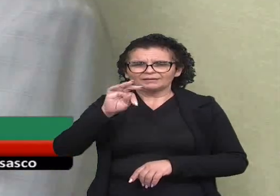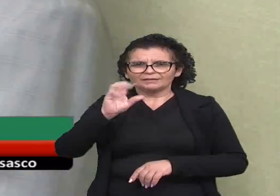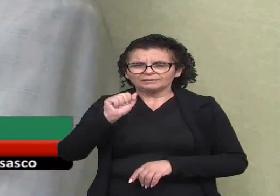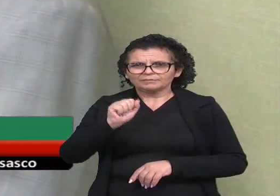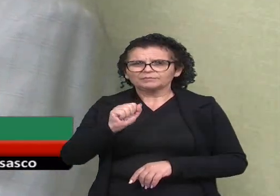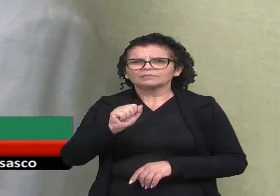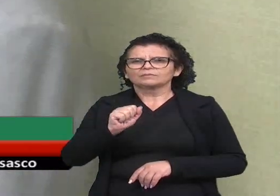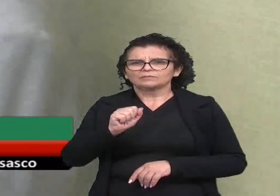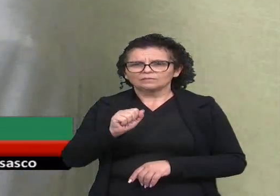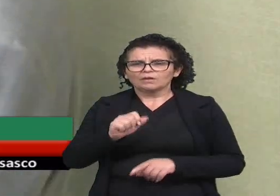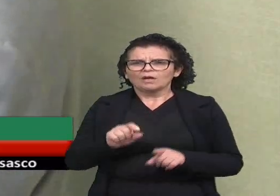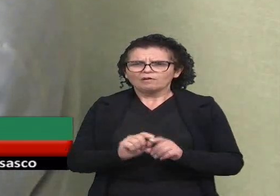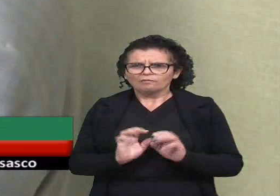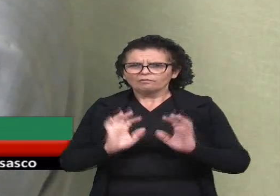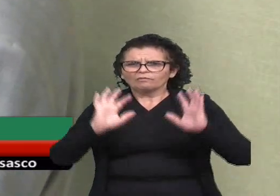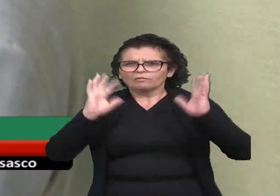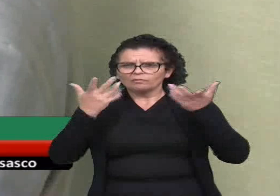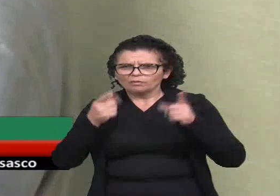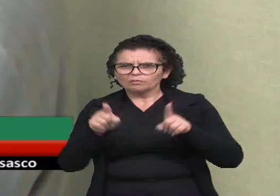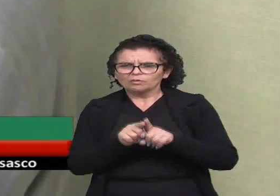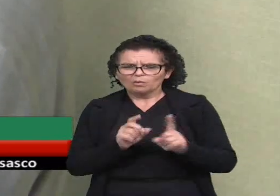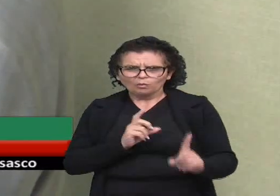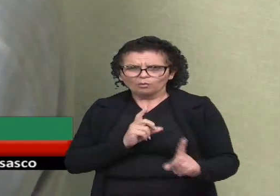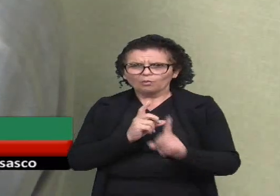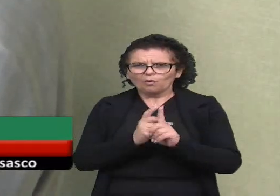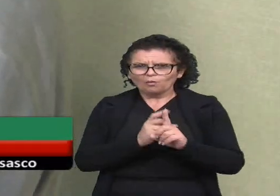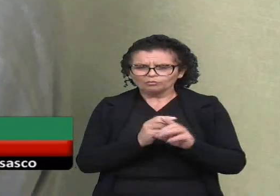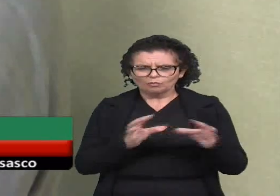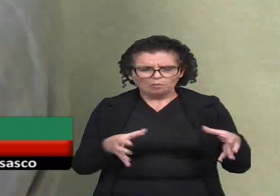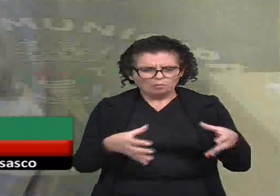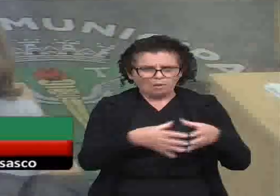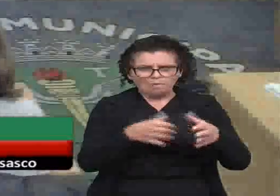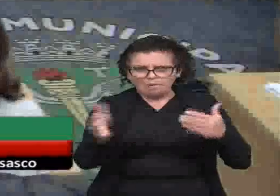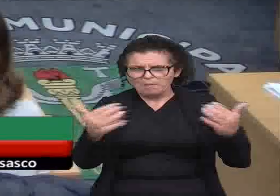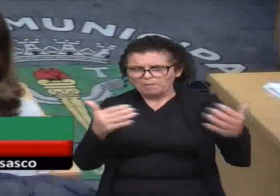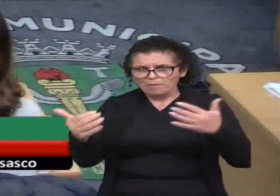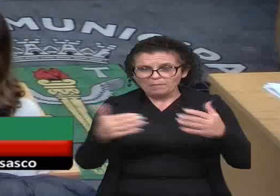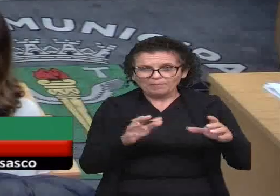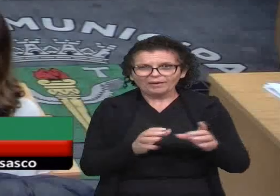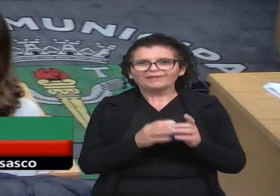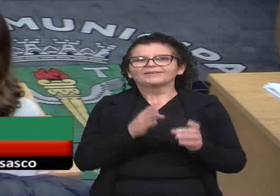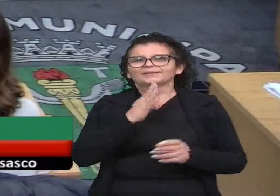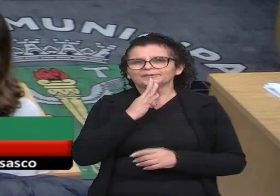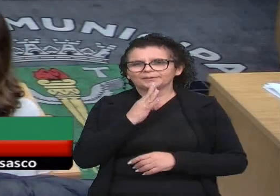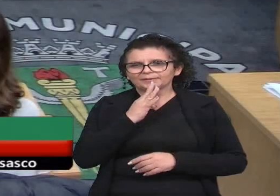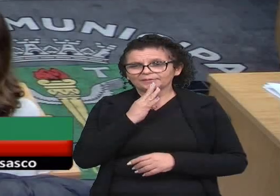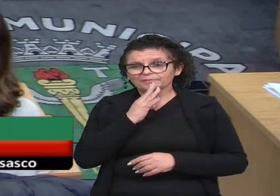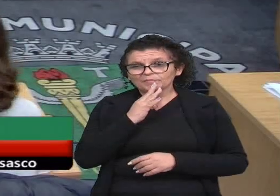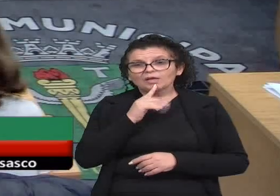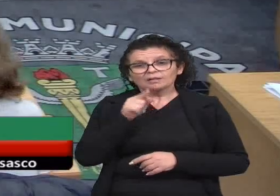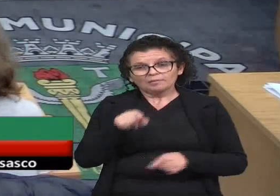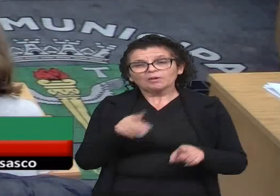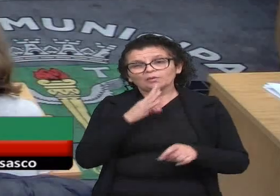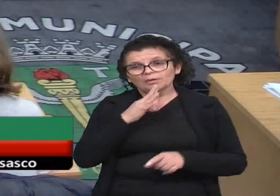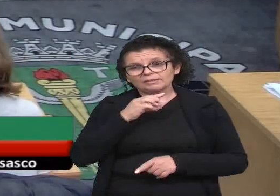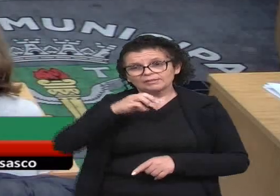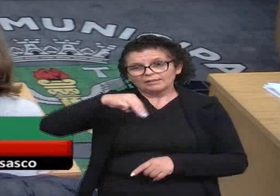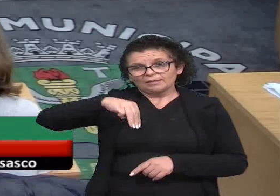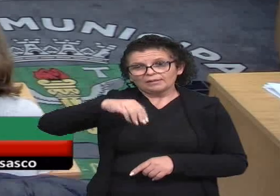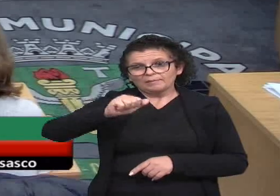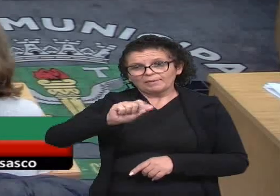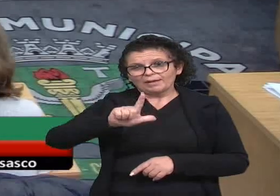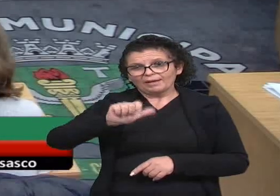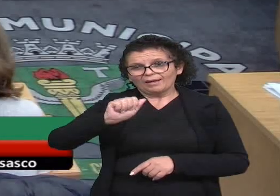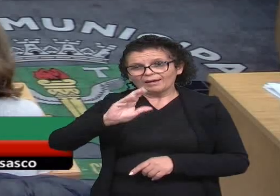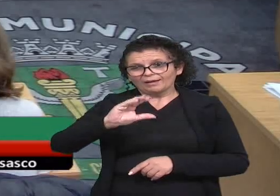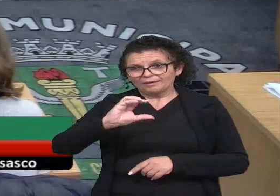o mestre Dantas fez um evento, um encontro de mestres. Eu tive o prazer de conhecer o mestre Malaca, tive também com o